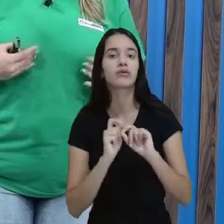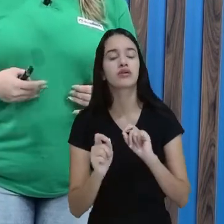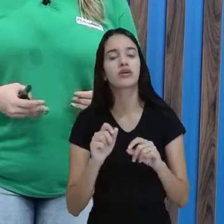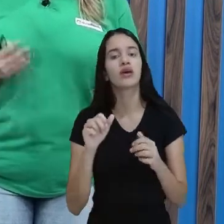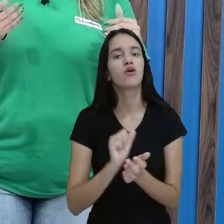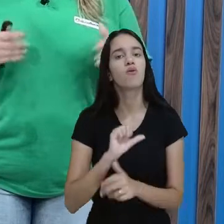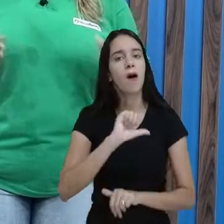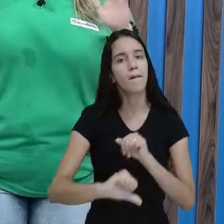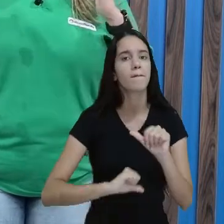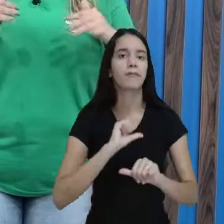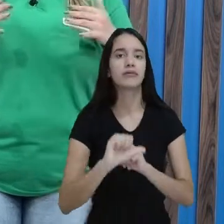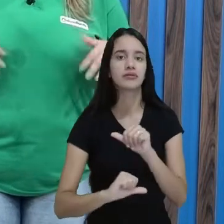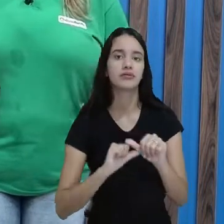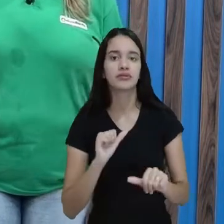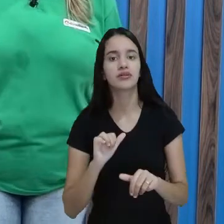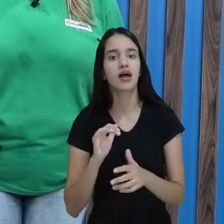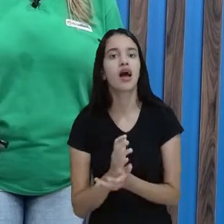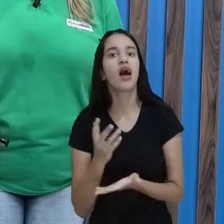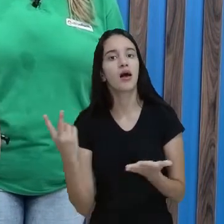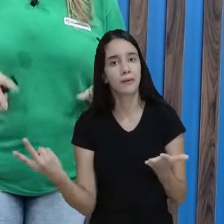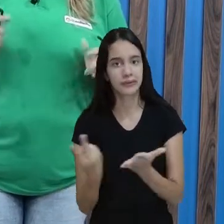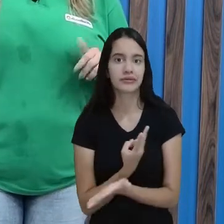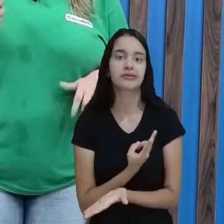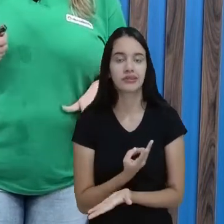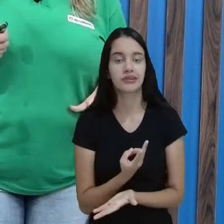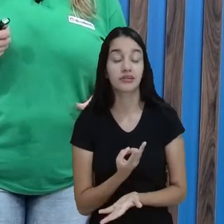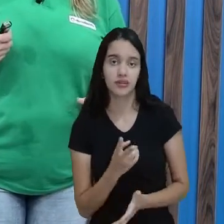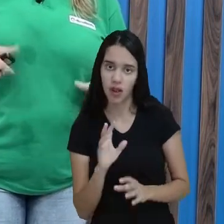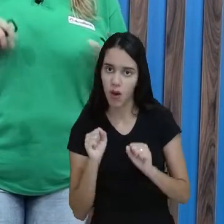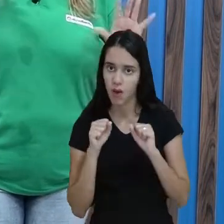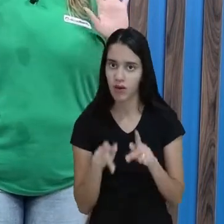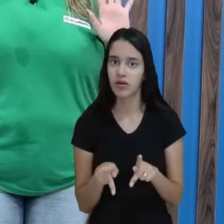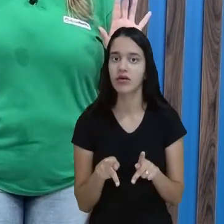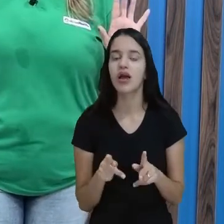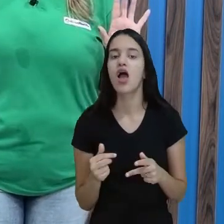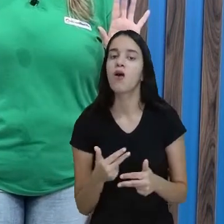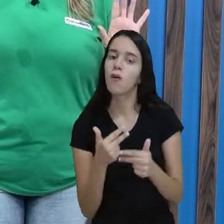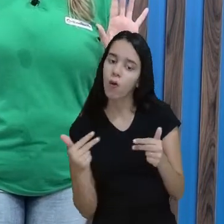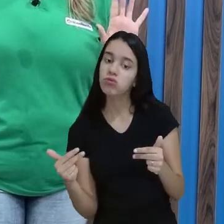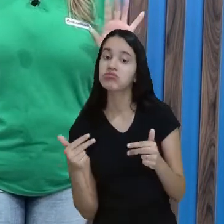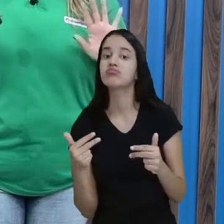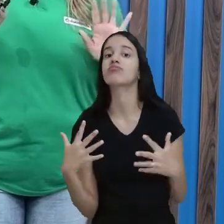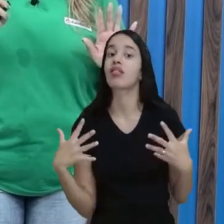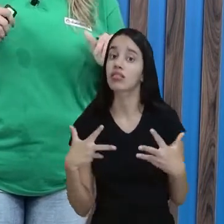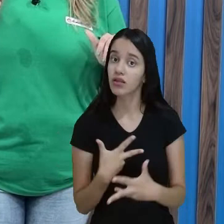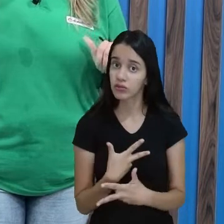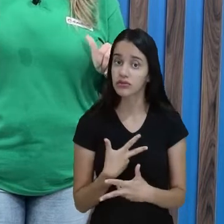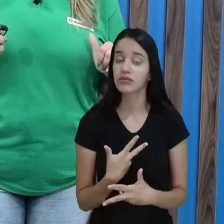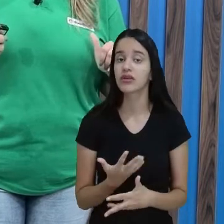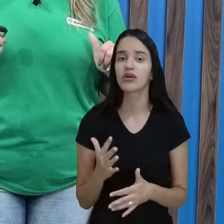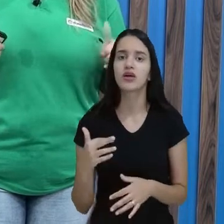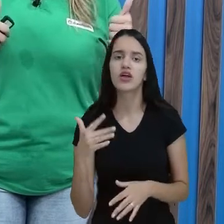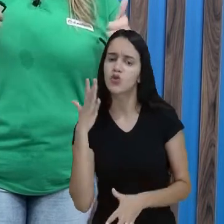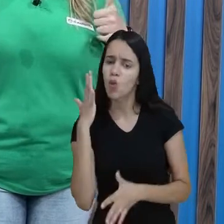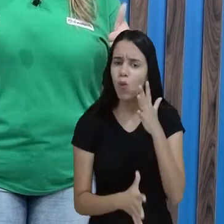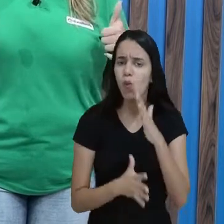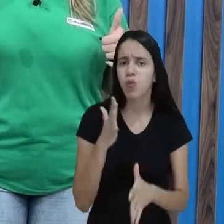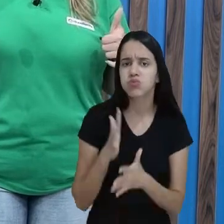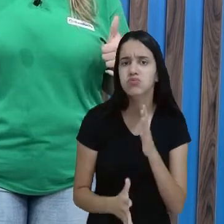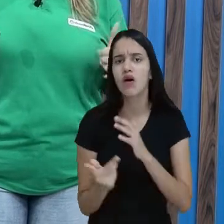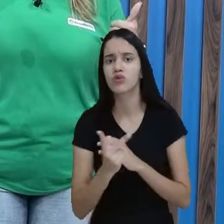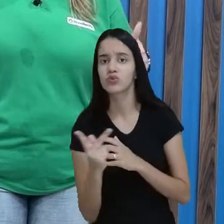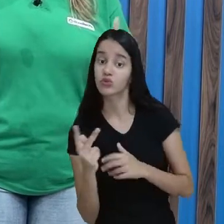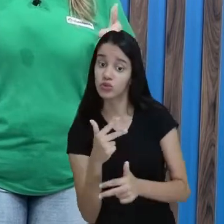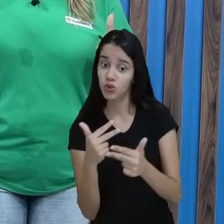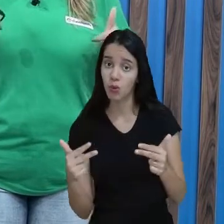Porque a mutação ocorre aleatoriamente, tá certo? É uma coisa natural, tá? Então, não confundam essas duas